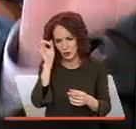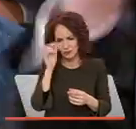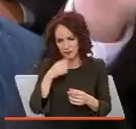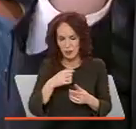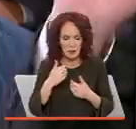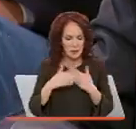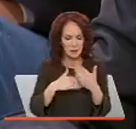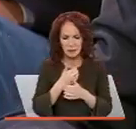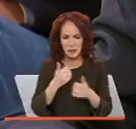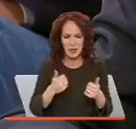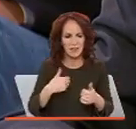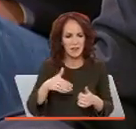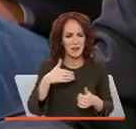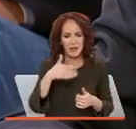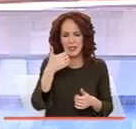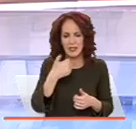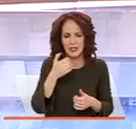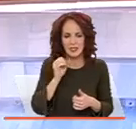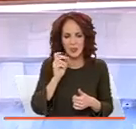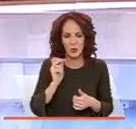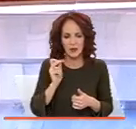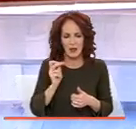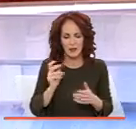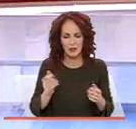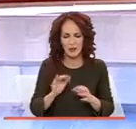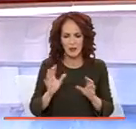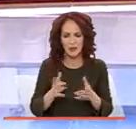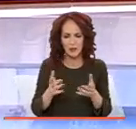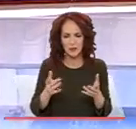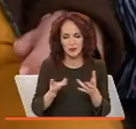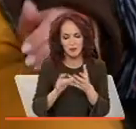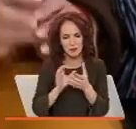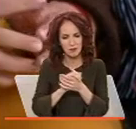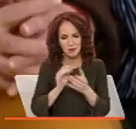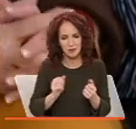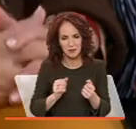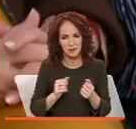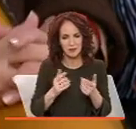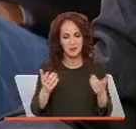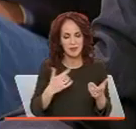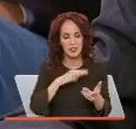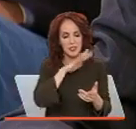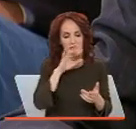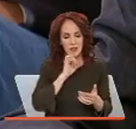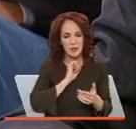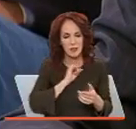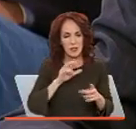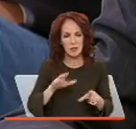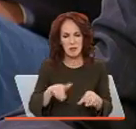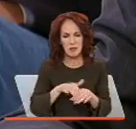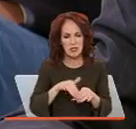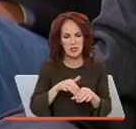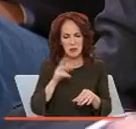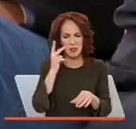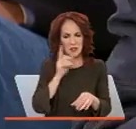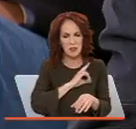pronto, correu bem. Pronto. Olha, estamos na semana do amor, dia de Aliás, namorados. Se reparar, a minha família nunca participou muito na